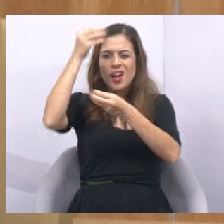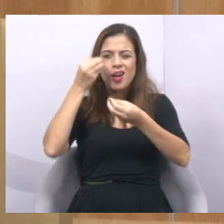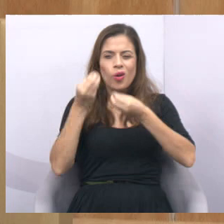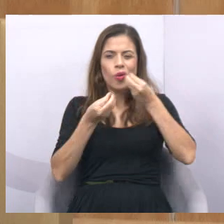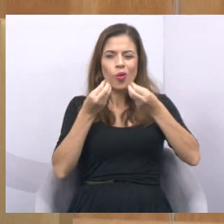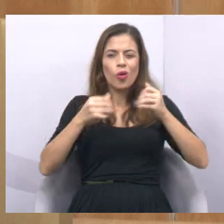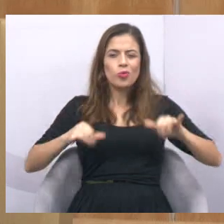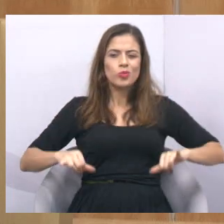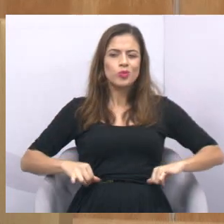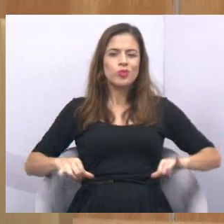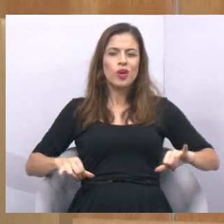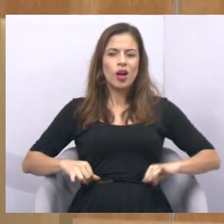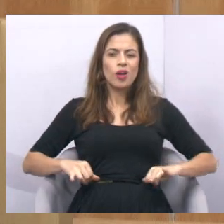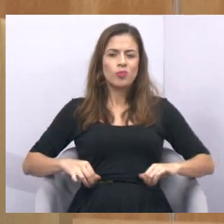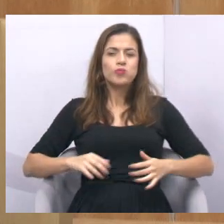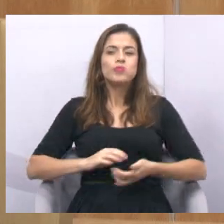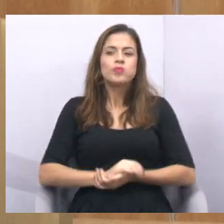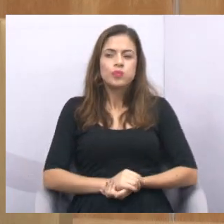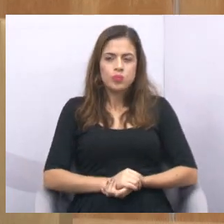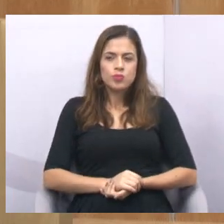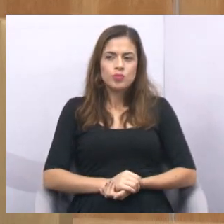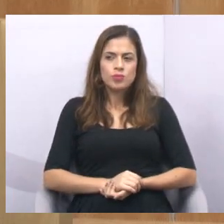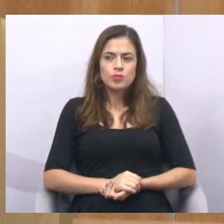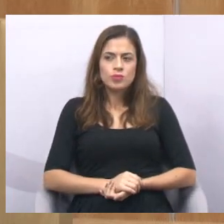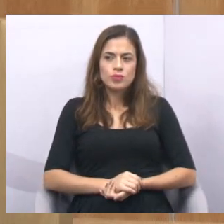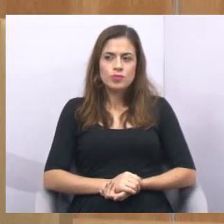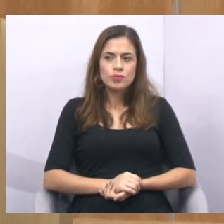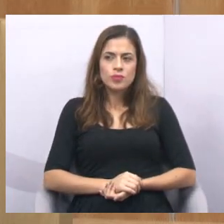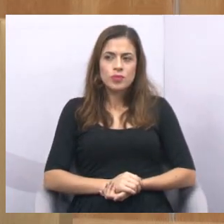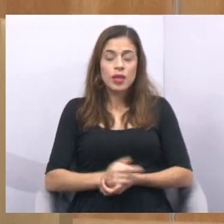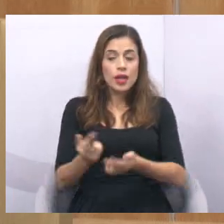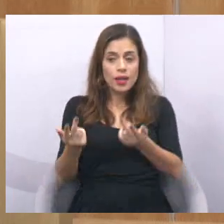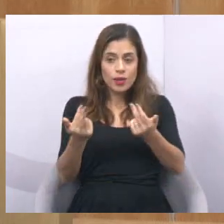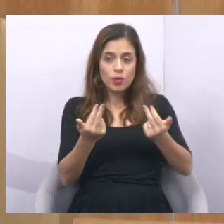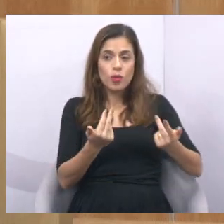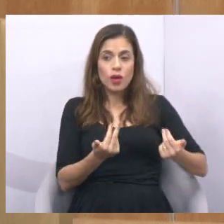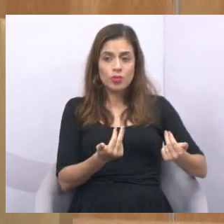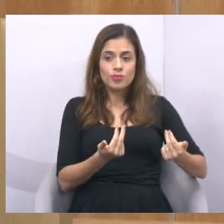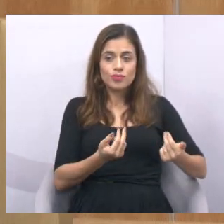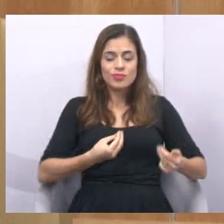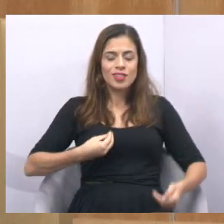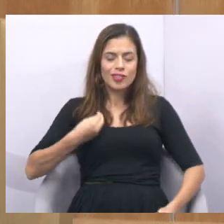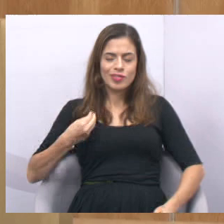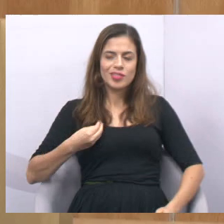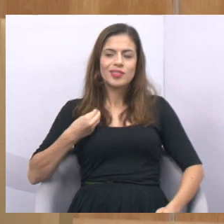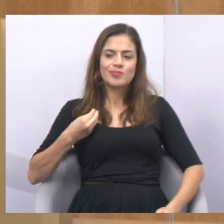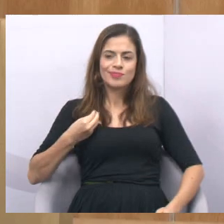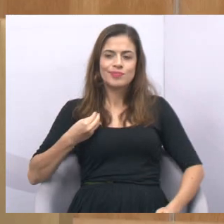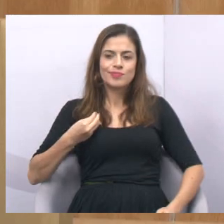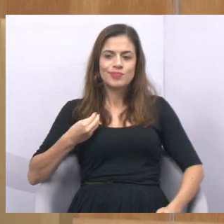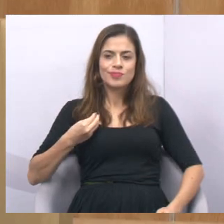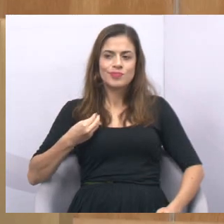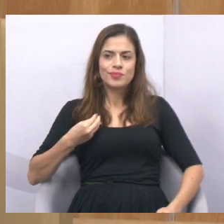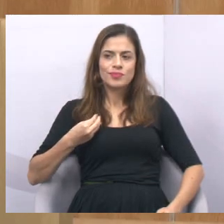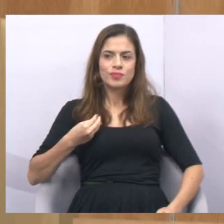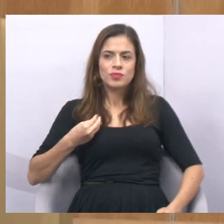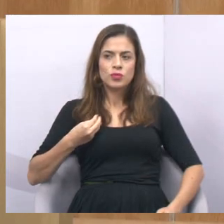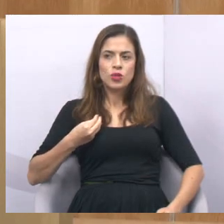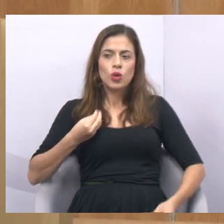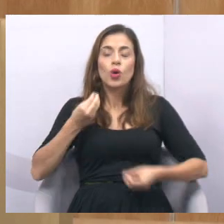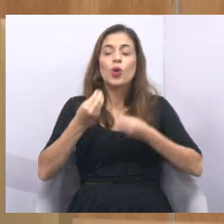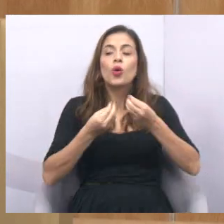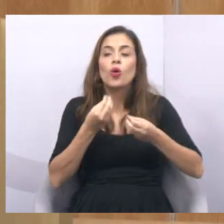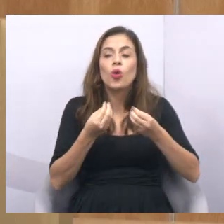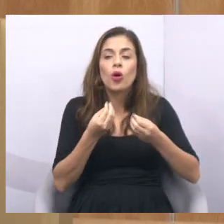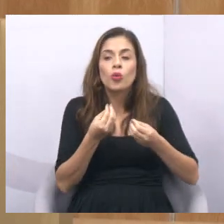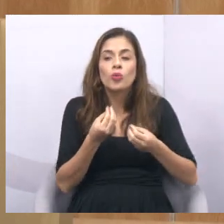no esporte? A mesma forma você vai reagir na vida. Como que você reage com